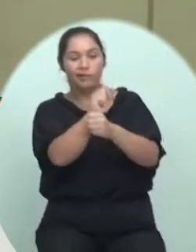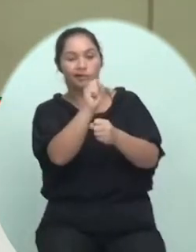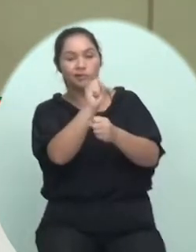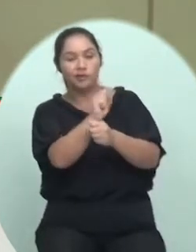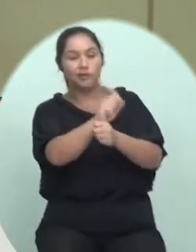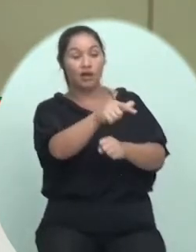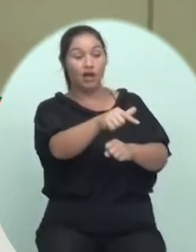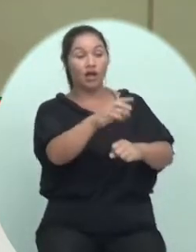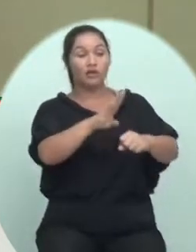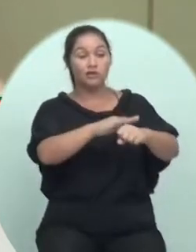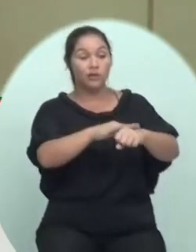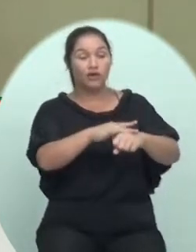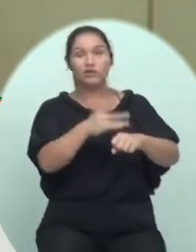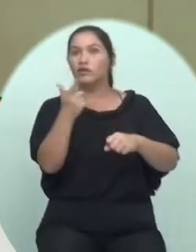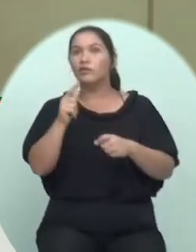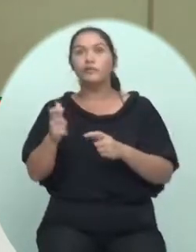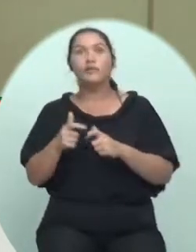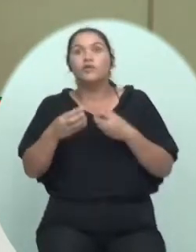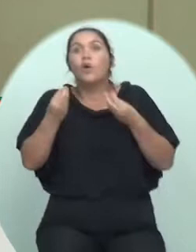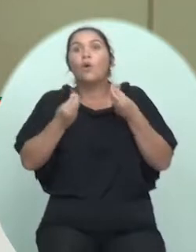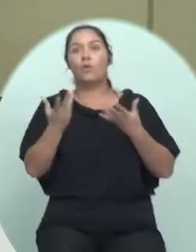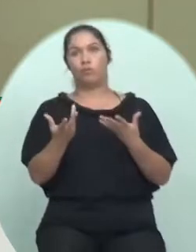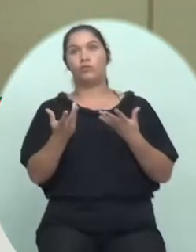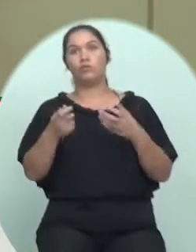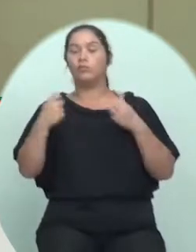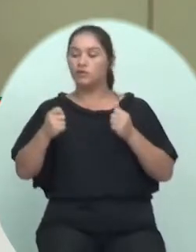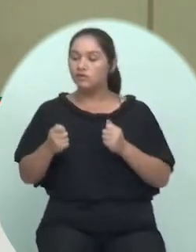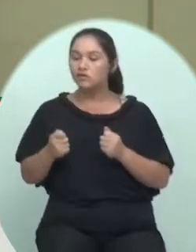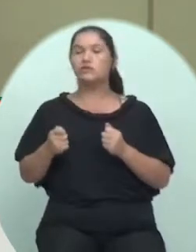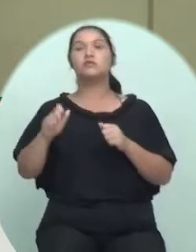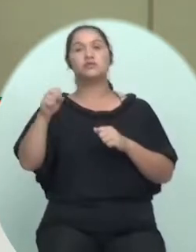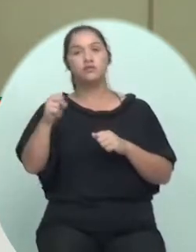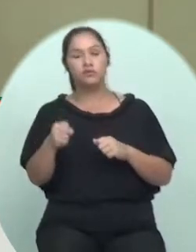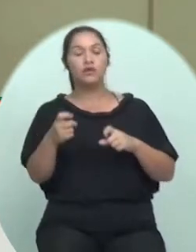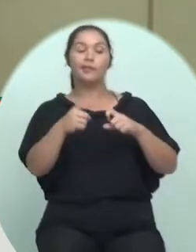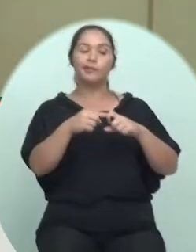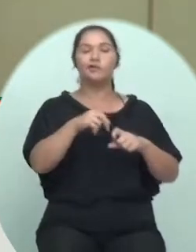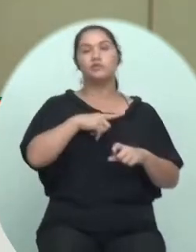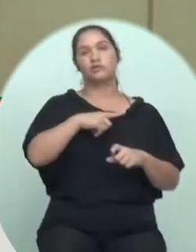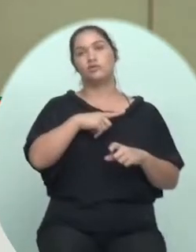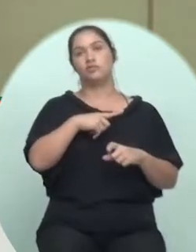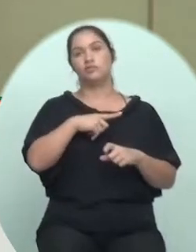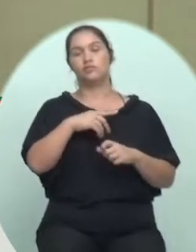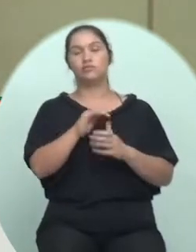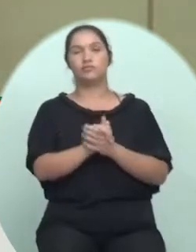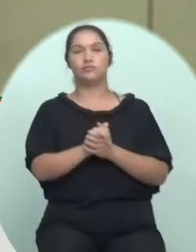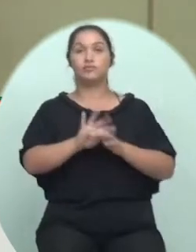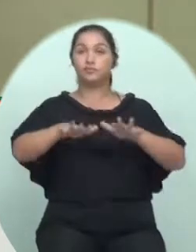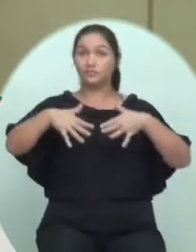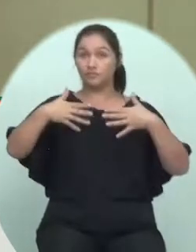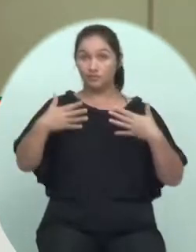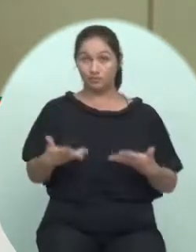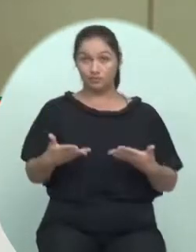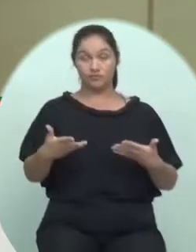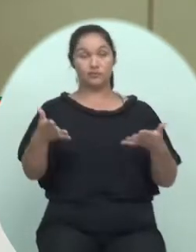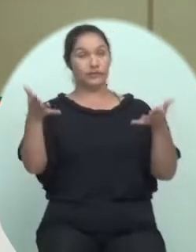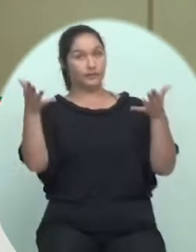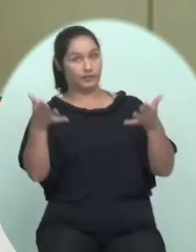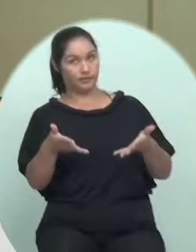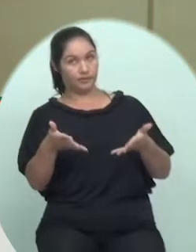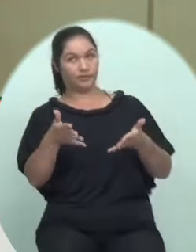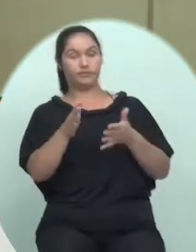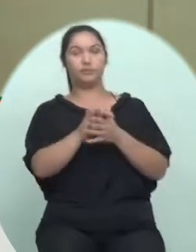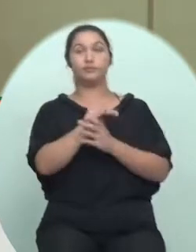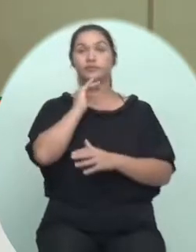naquele posto de saúde que abrange aquele bairro, aquela região do município? Então, eu faço aqui,